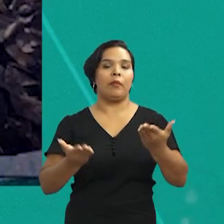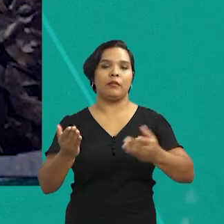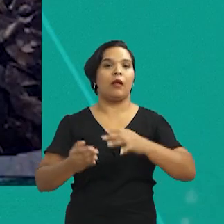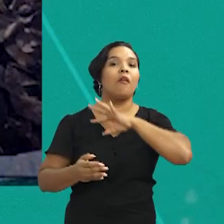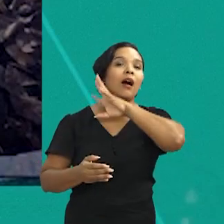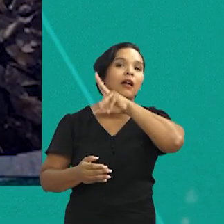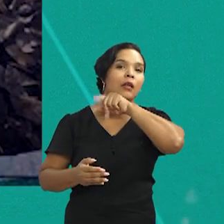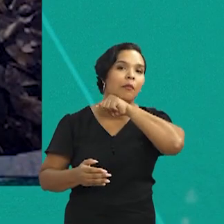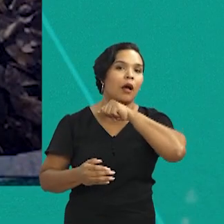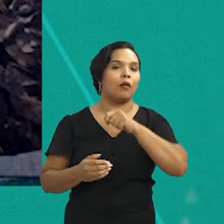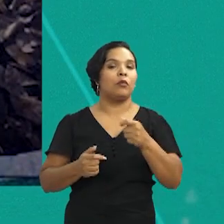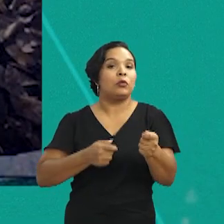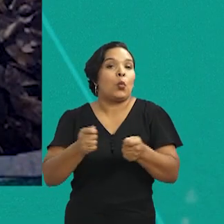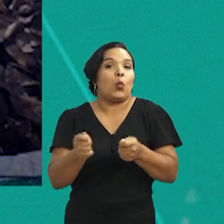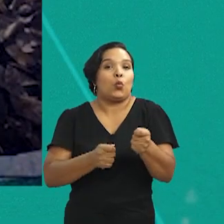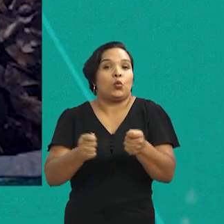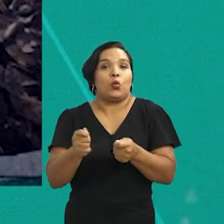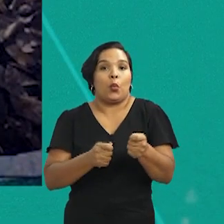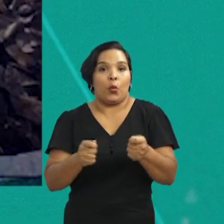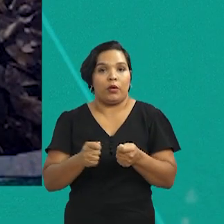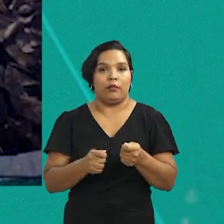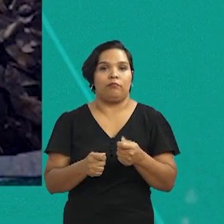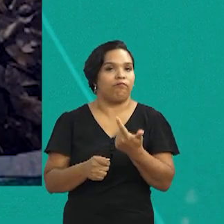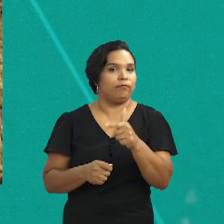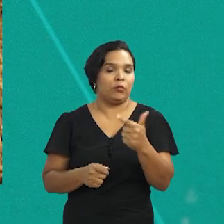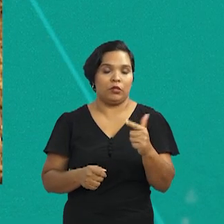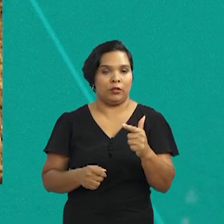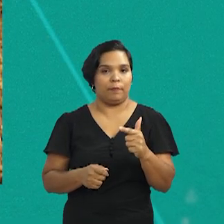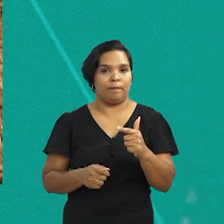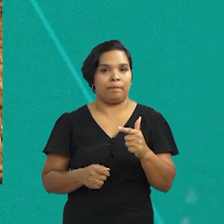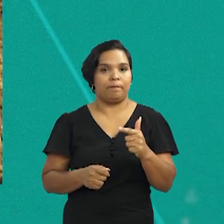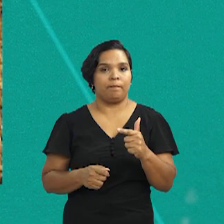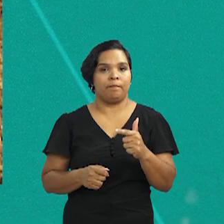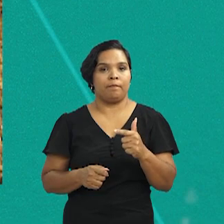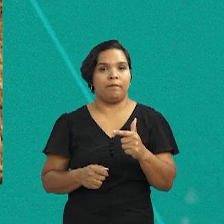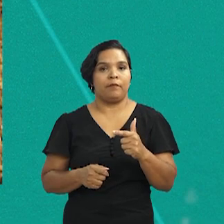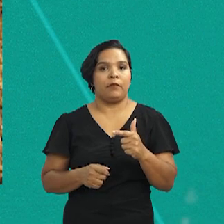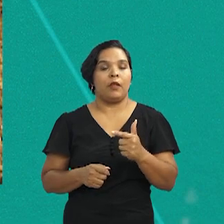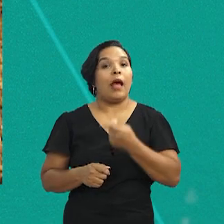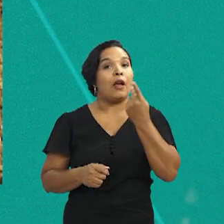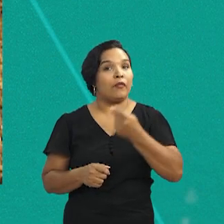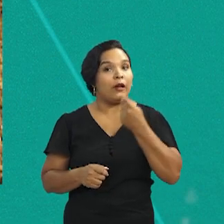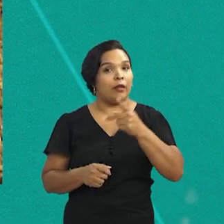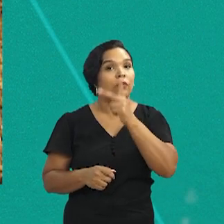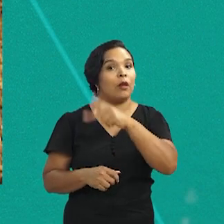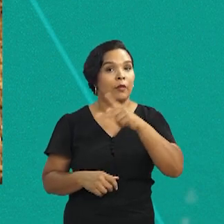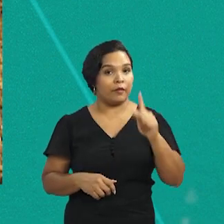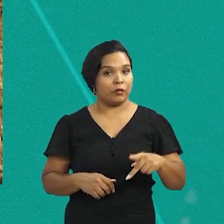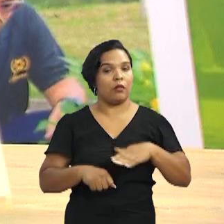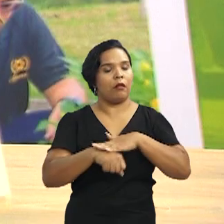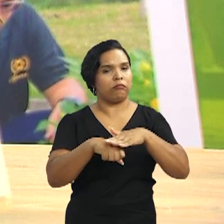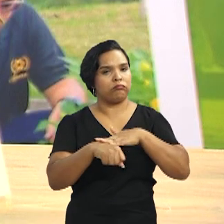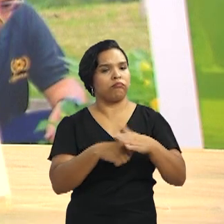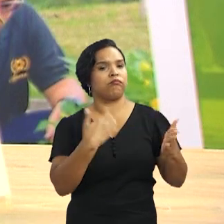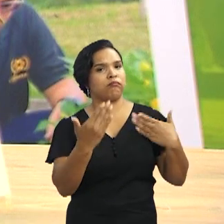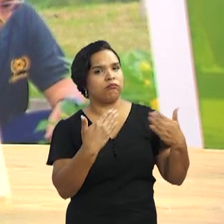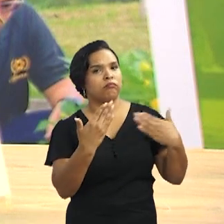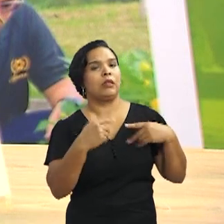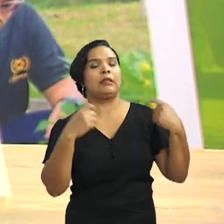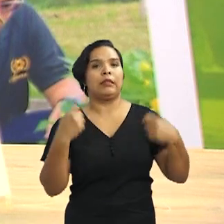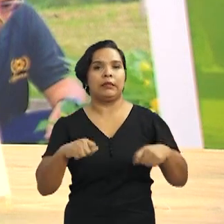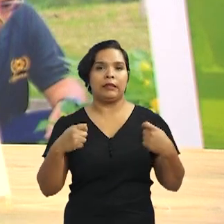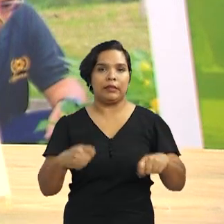produtor, eu não pesava meus animais, eu não tinha esse controle. Aí eu falando com